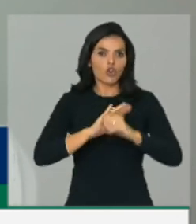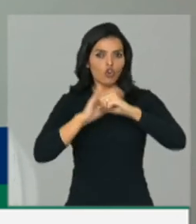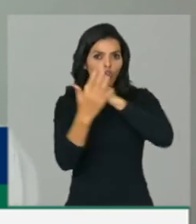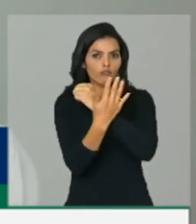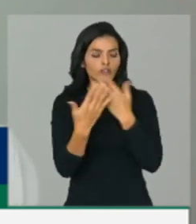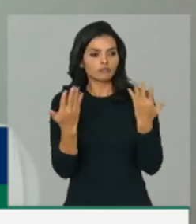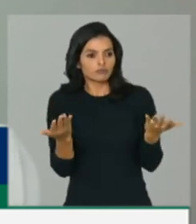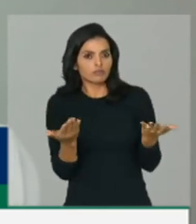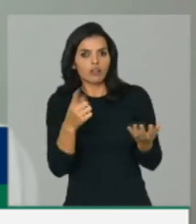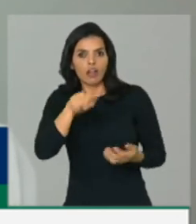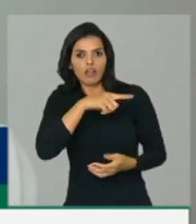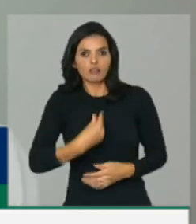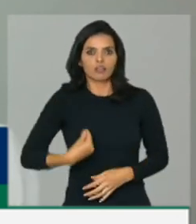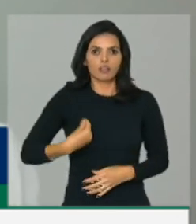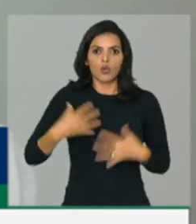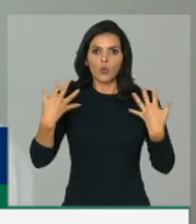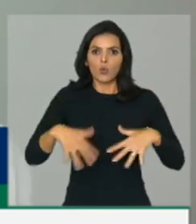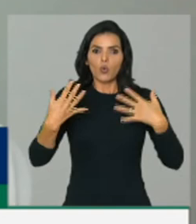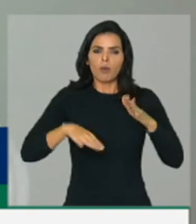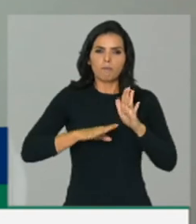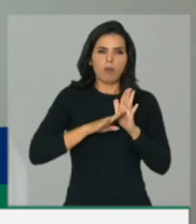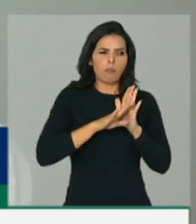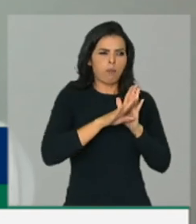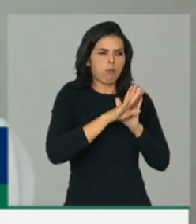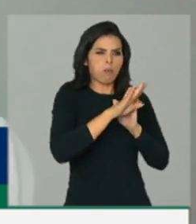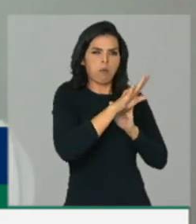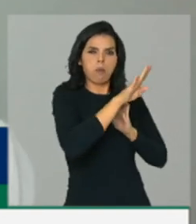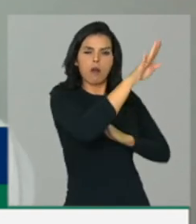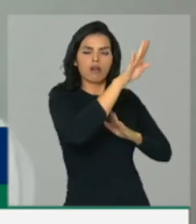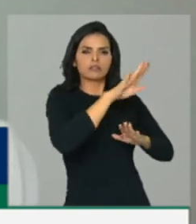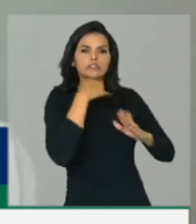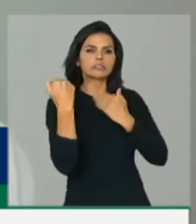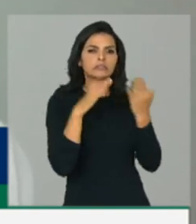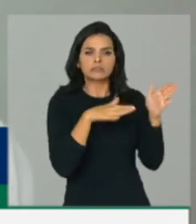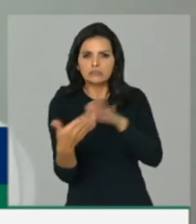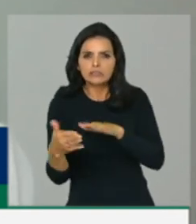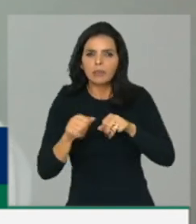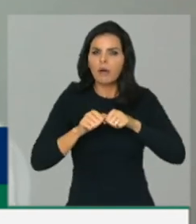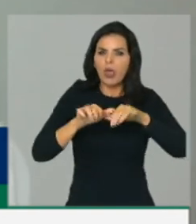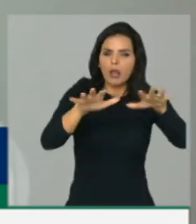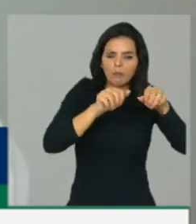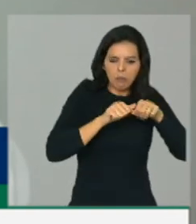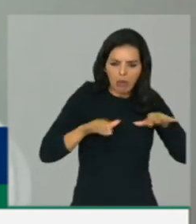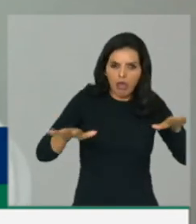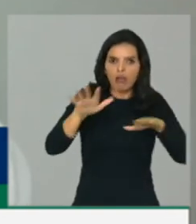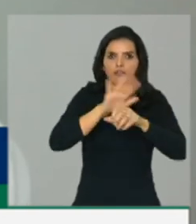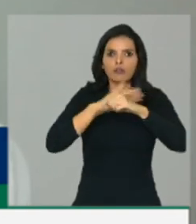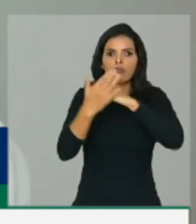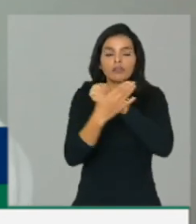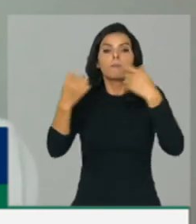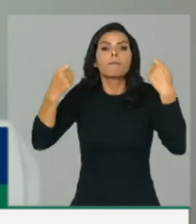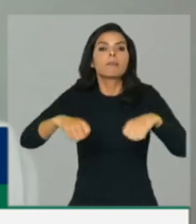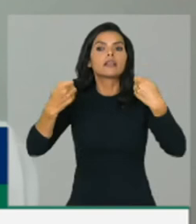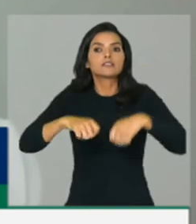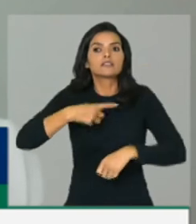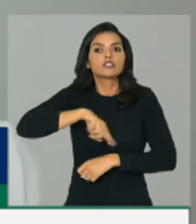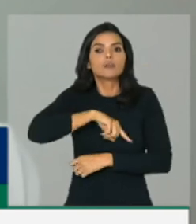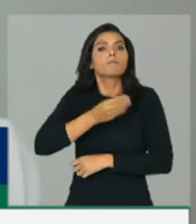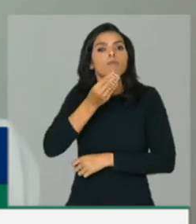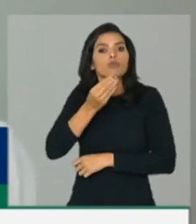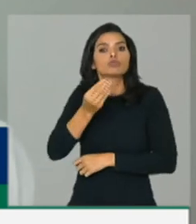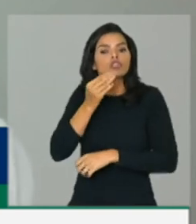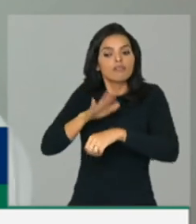está em um alto grau, digamos assim, de celeridade em muitos estados. É preciso que a gente pudesse ter